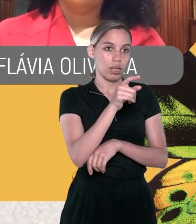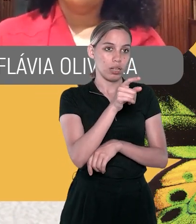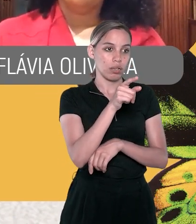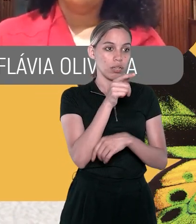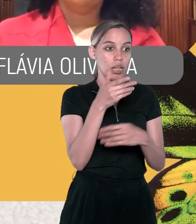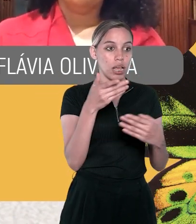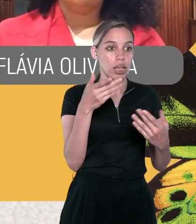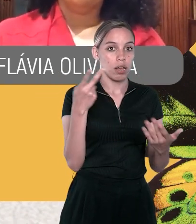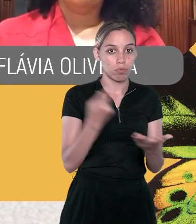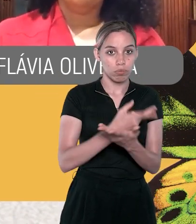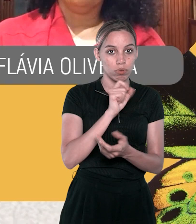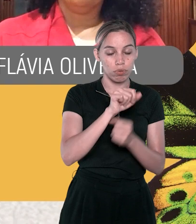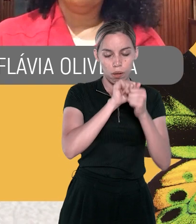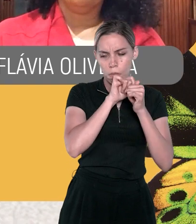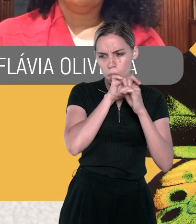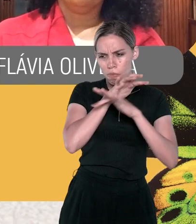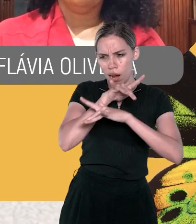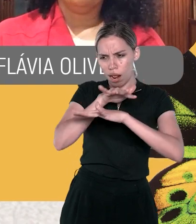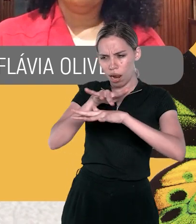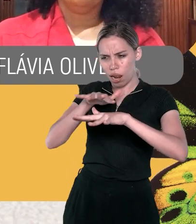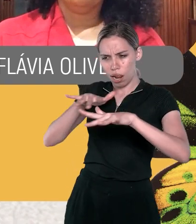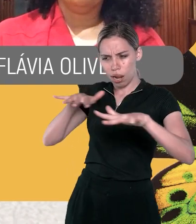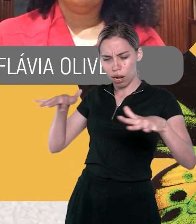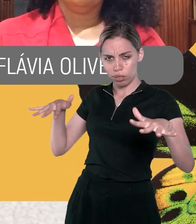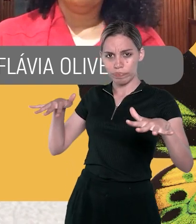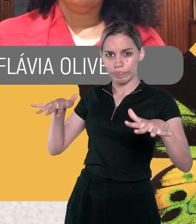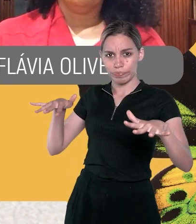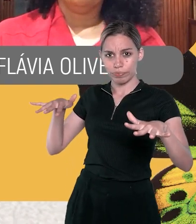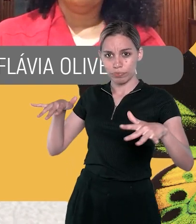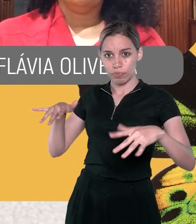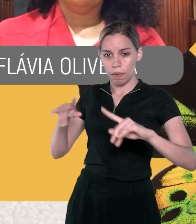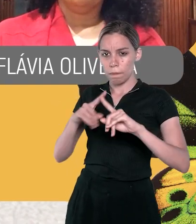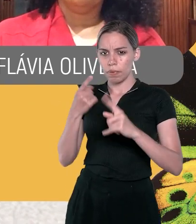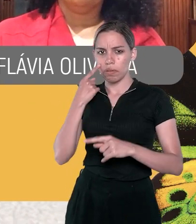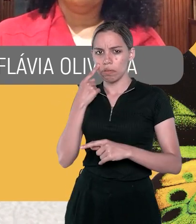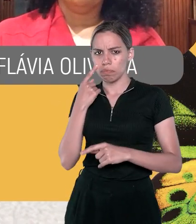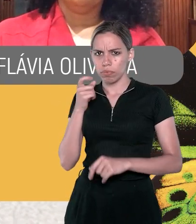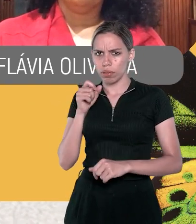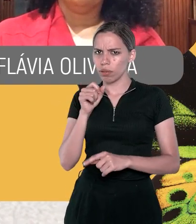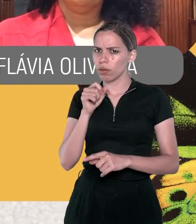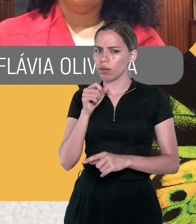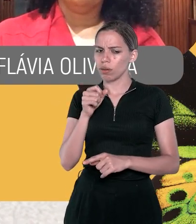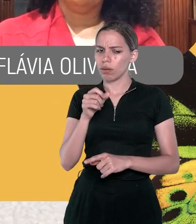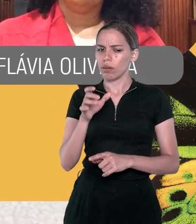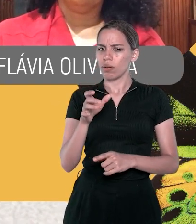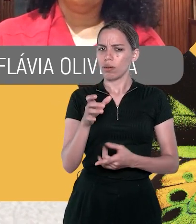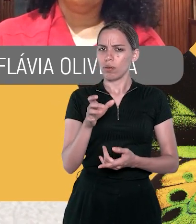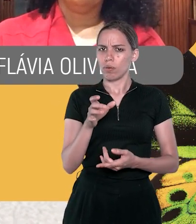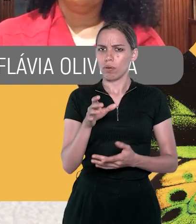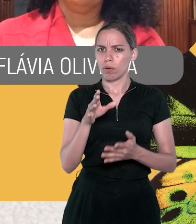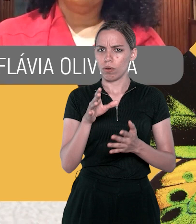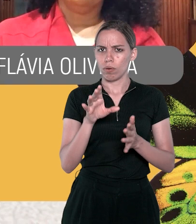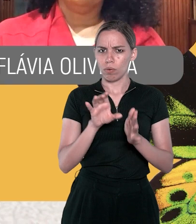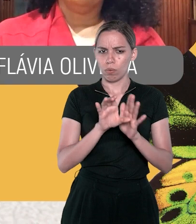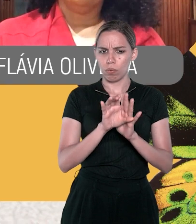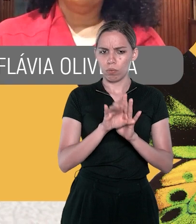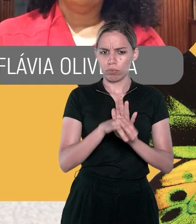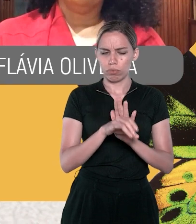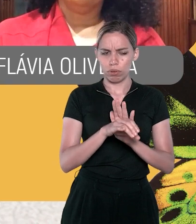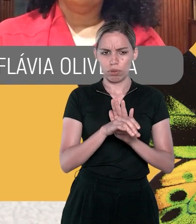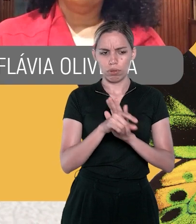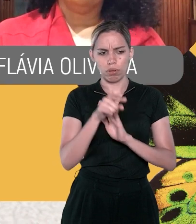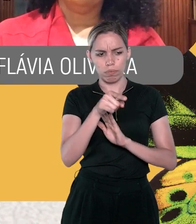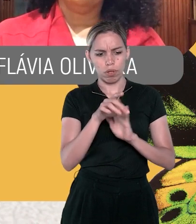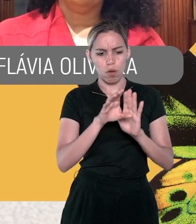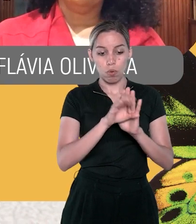tudo se globaliza, mas quando você olha, o contexto é sempre um contexto local, né? Quer dizer, mas é uma